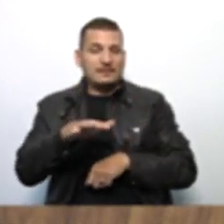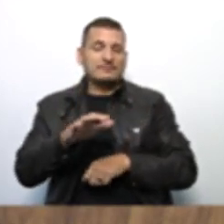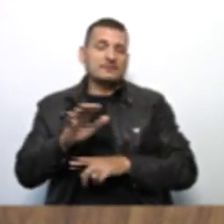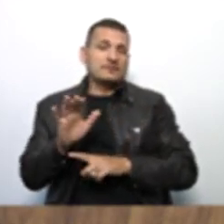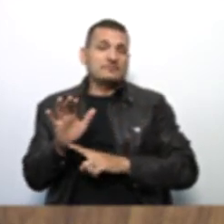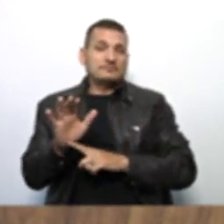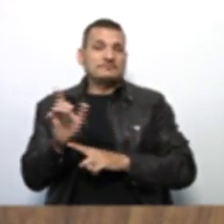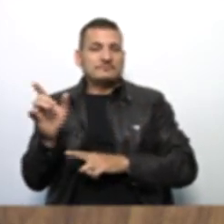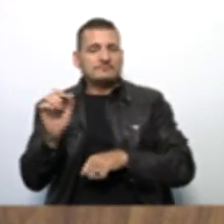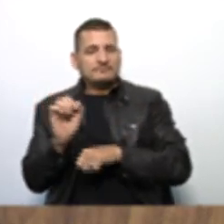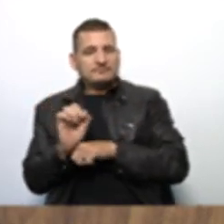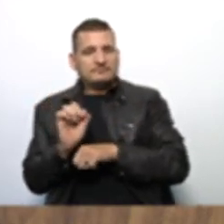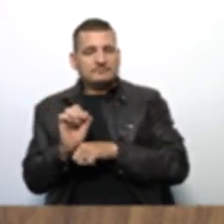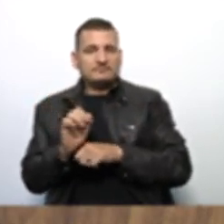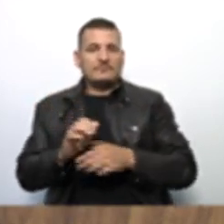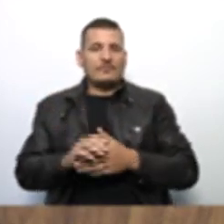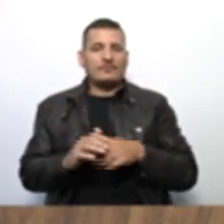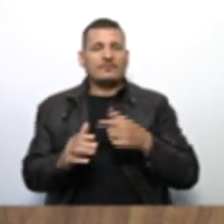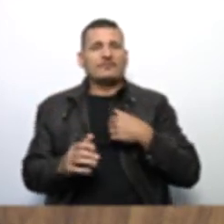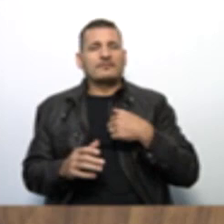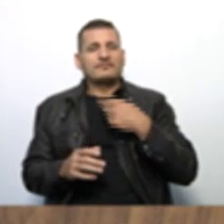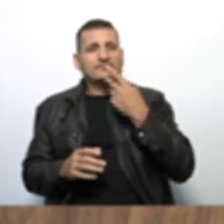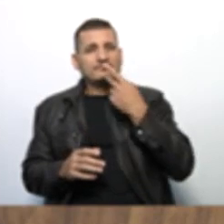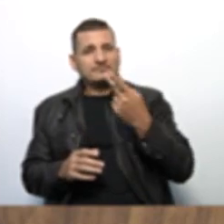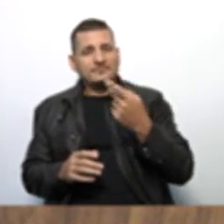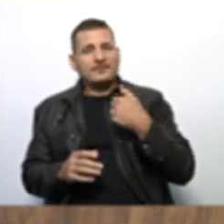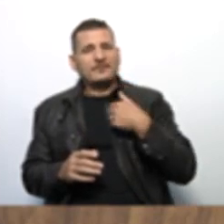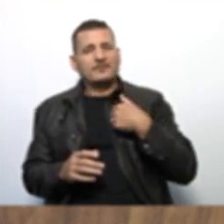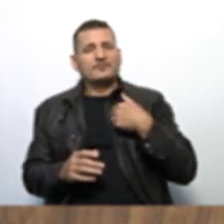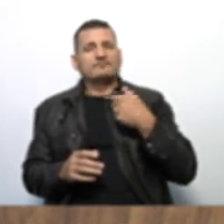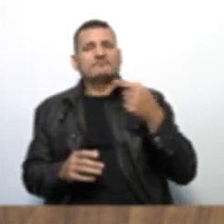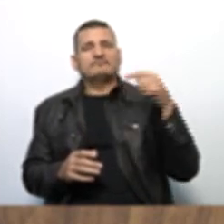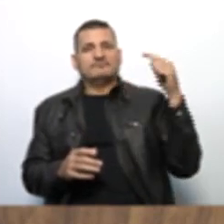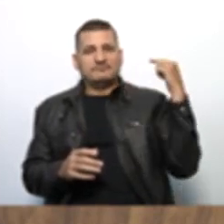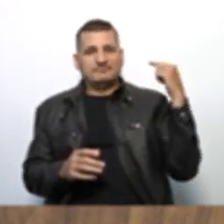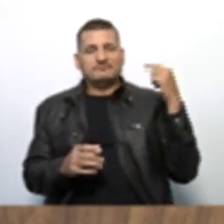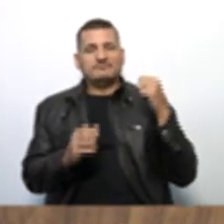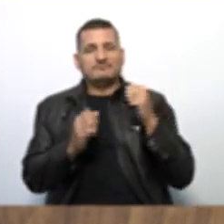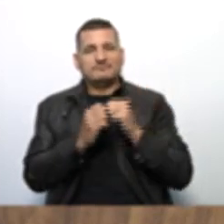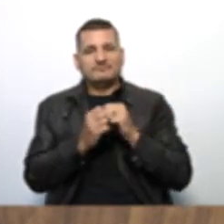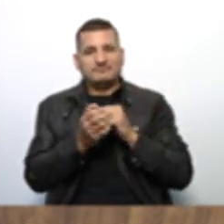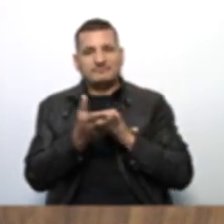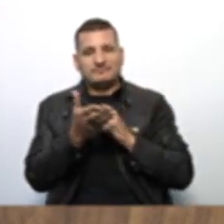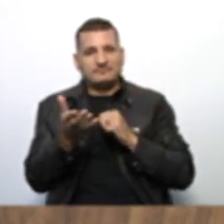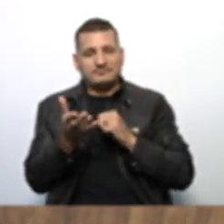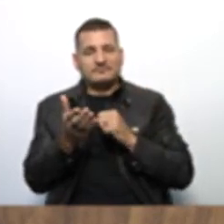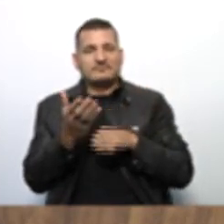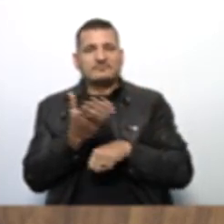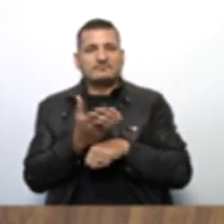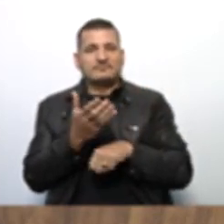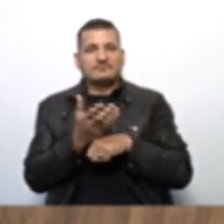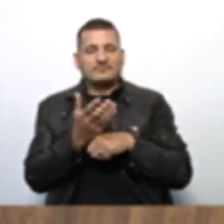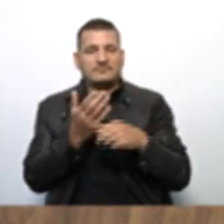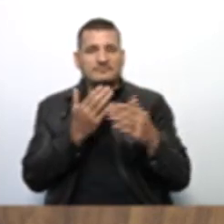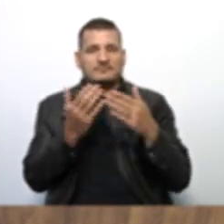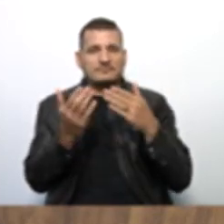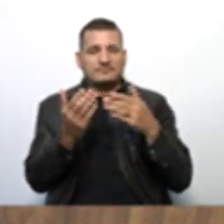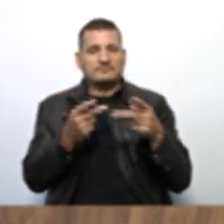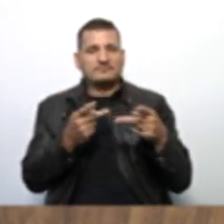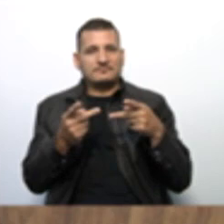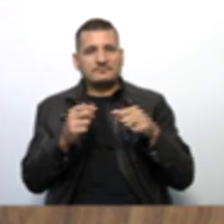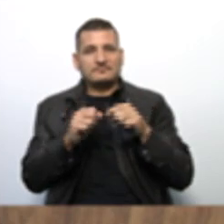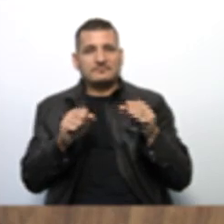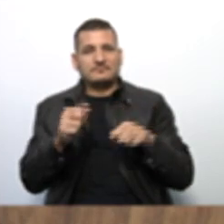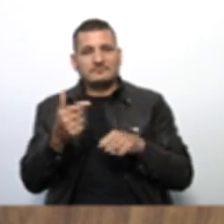aproveitar que ele passou aqui para mim e vou dizer, estive aqui com vocês recentemente na disciplina de Análise e Projeto de Sistemas 2. Eu sou o professor